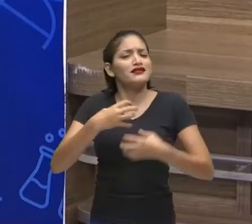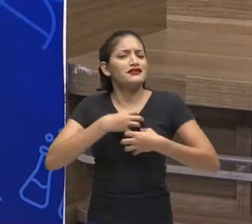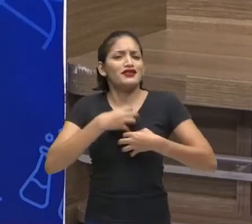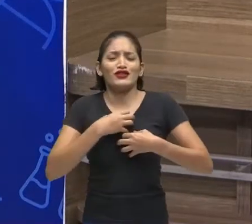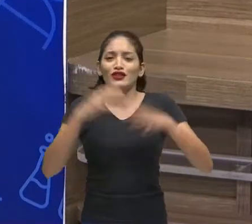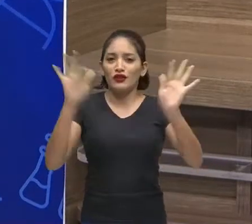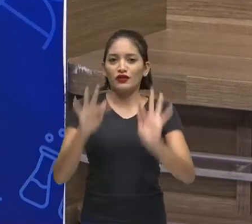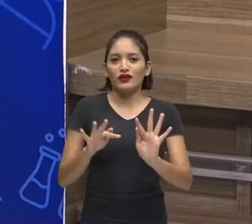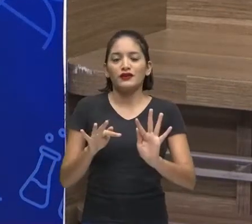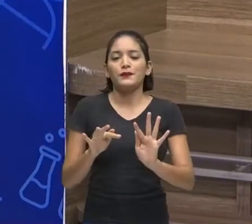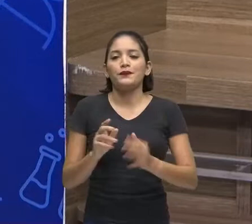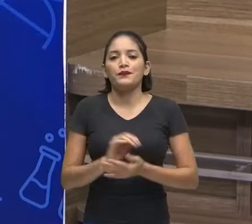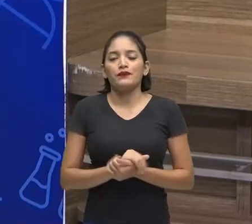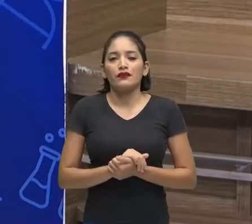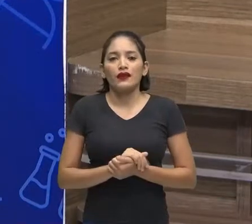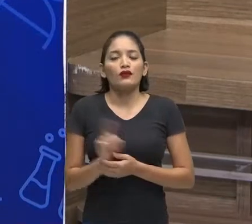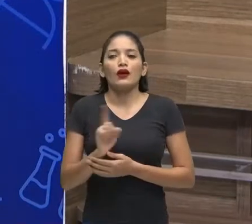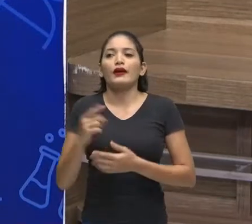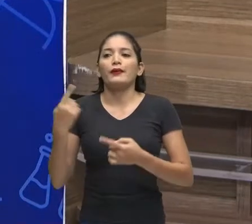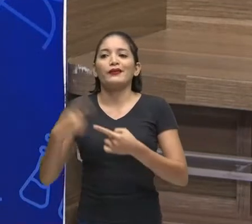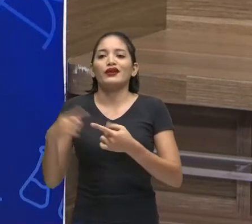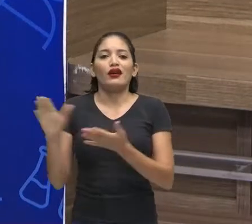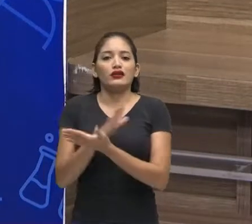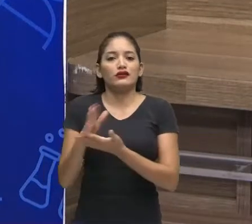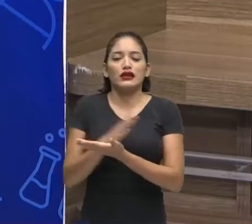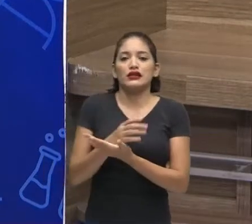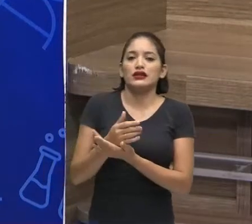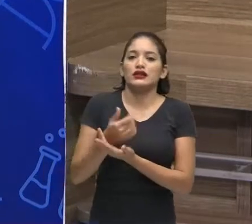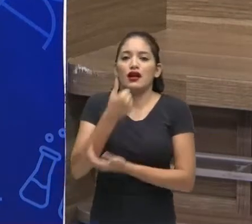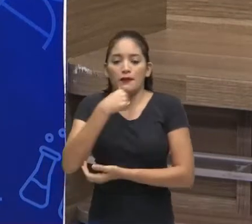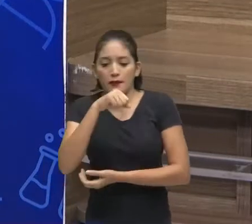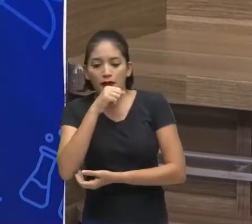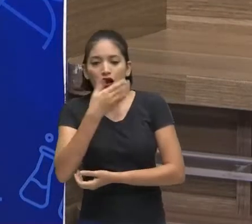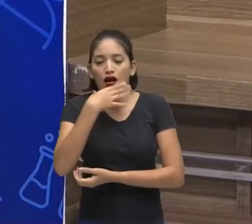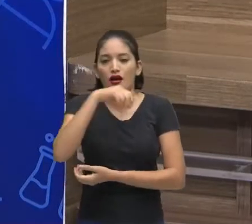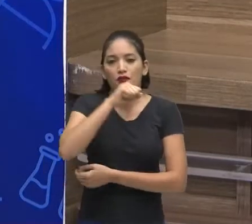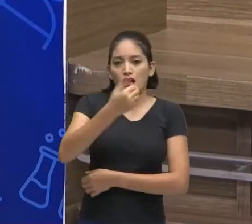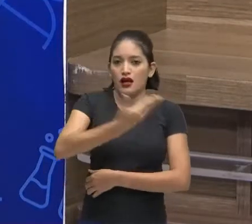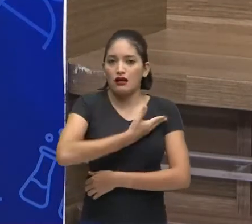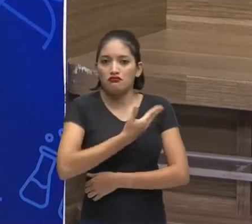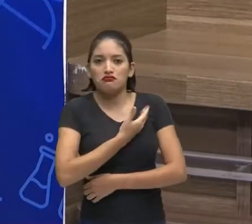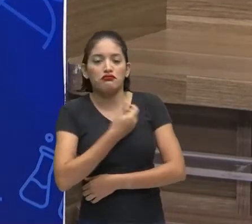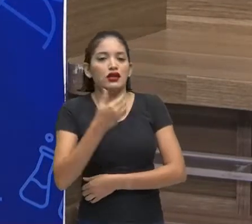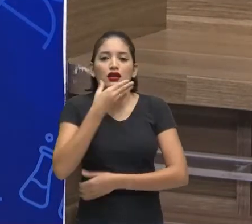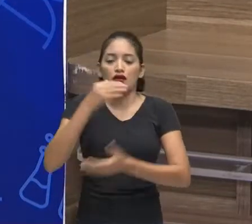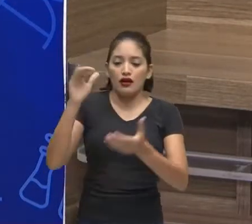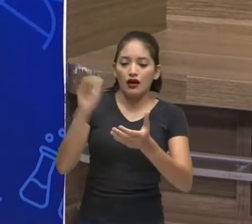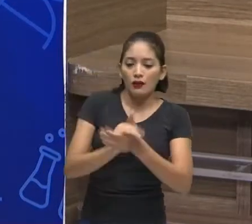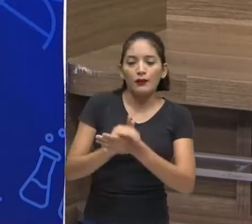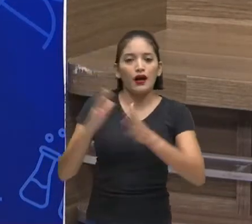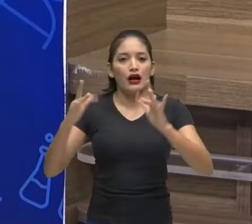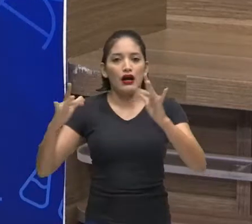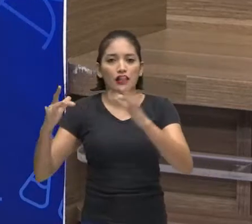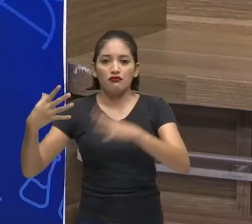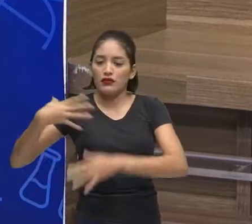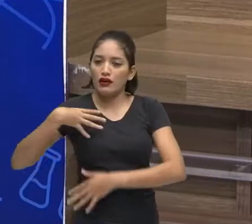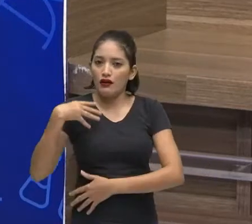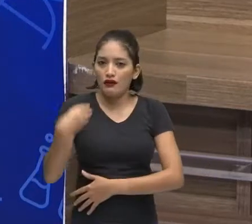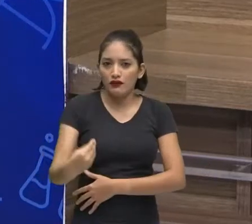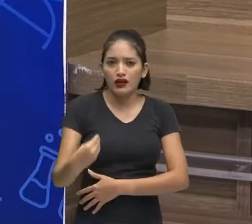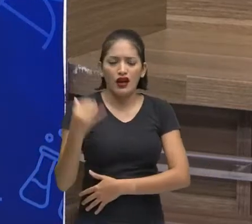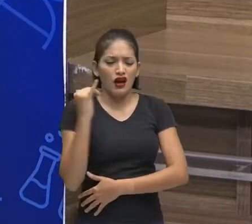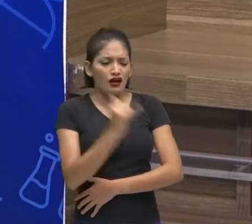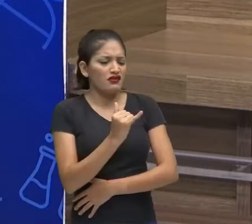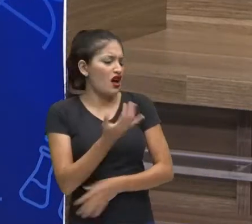é porque, às vezes, um pai, a mãe, um colega, um marido, um namorado, um filho, disse assim, não